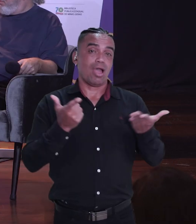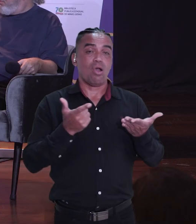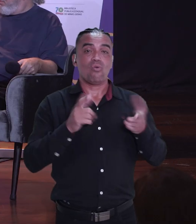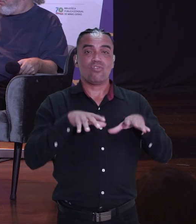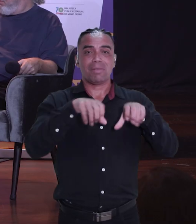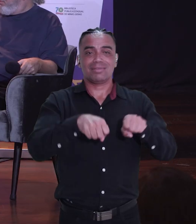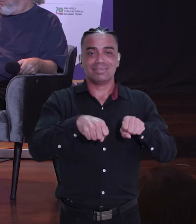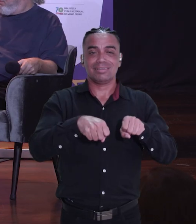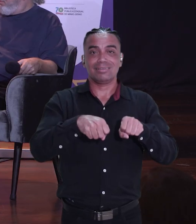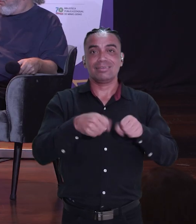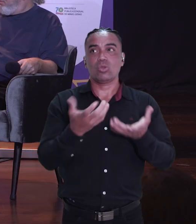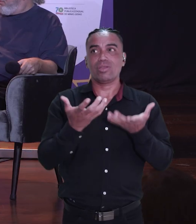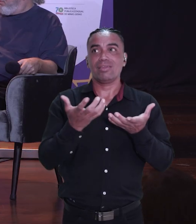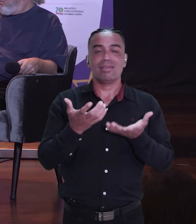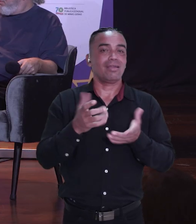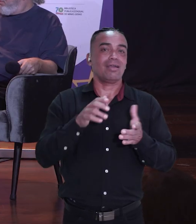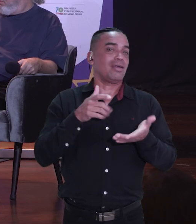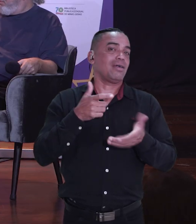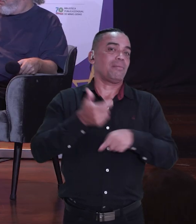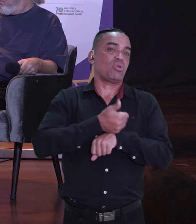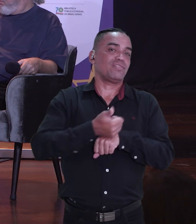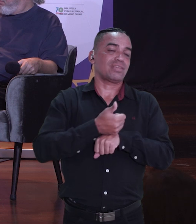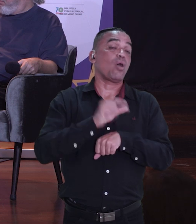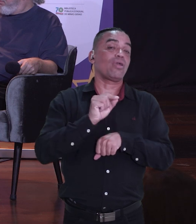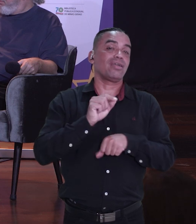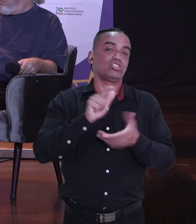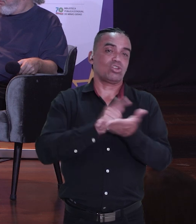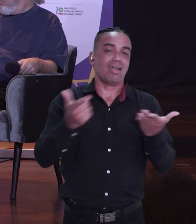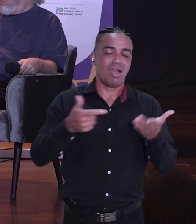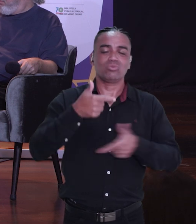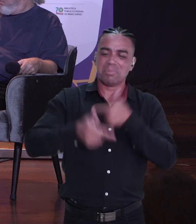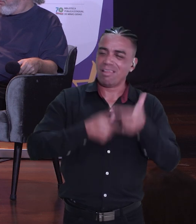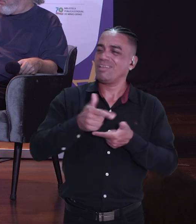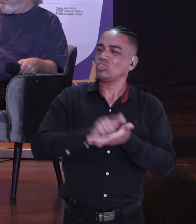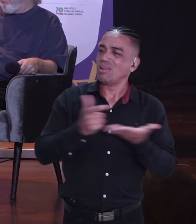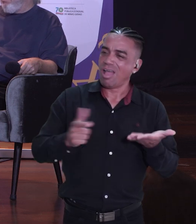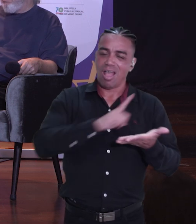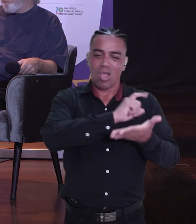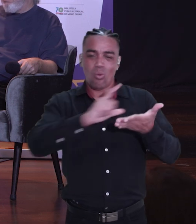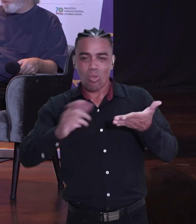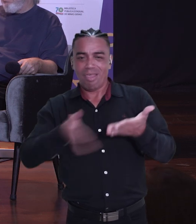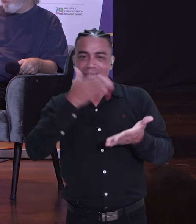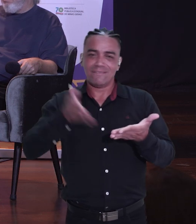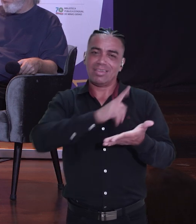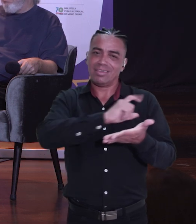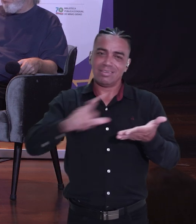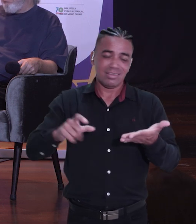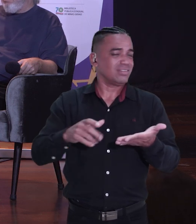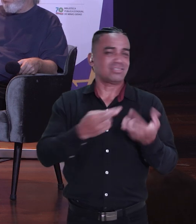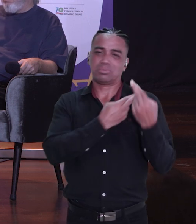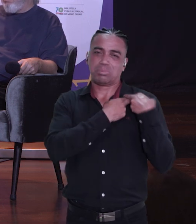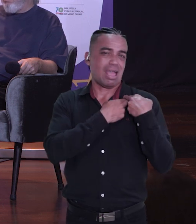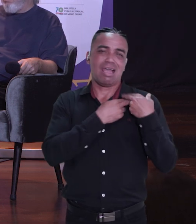jornalista, né? Porque foi a única coisa que eu quis ser na vida foi jornalista, né? Durante anos e anos trabalhei em jornais e revistas, desempenhei todas as